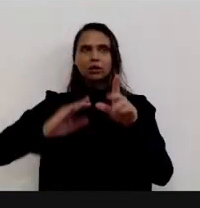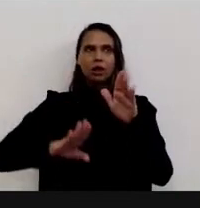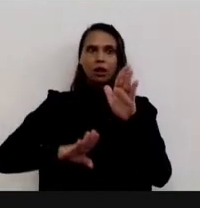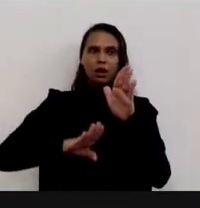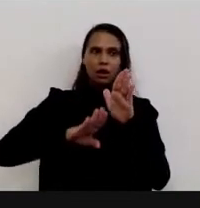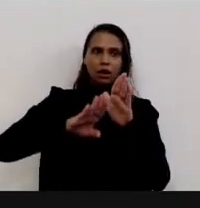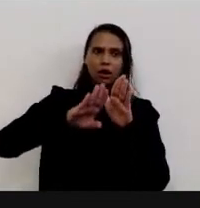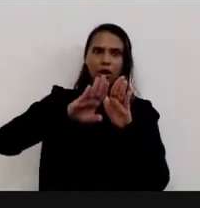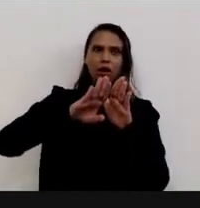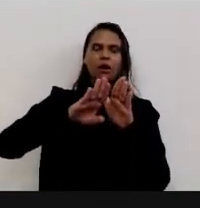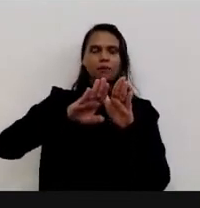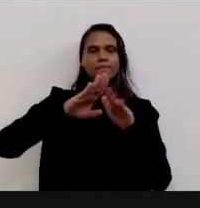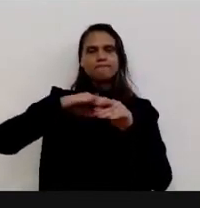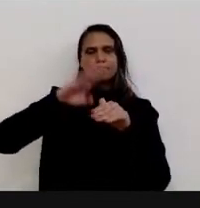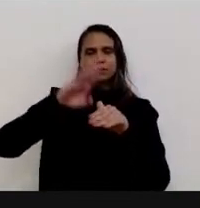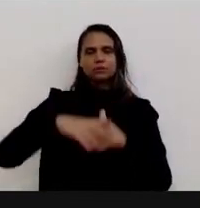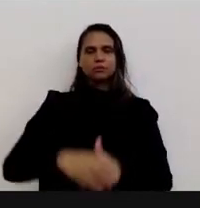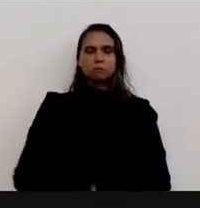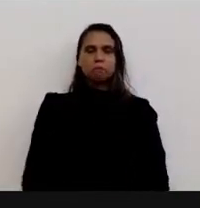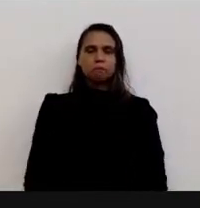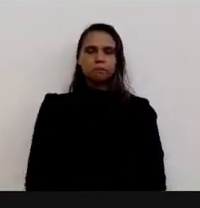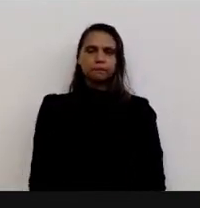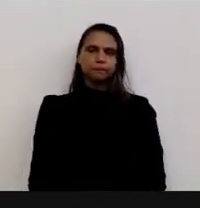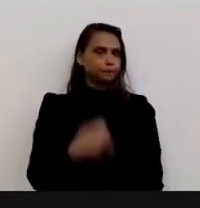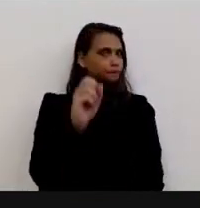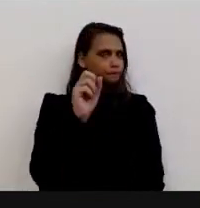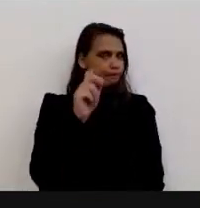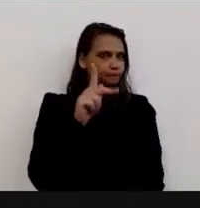de receita. Ok?